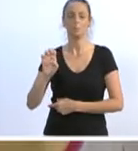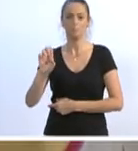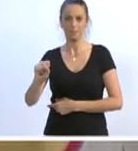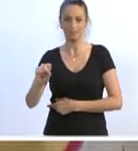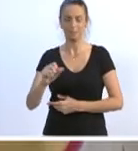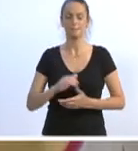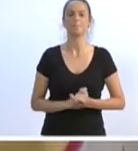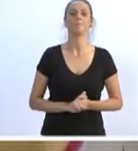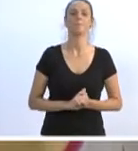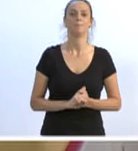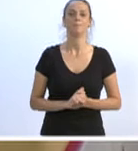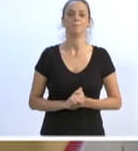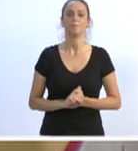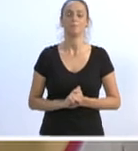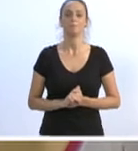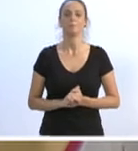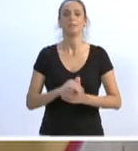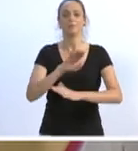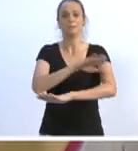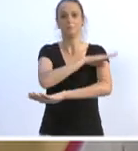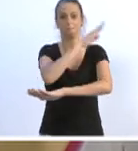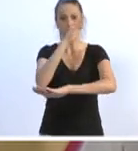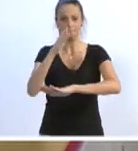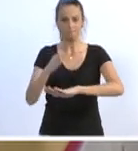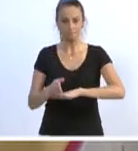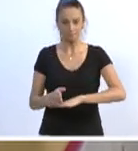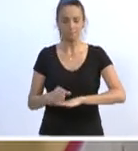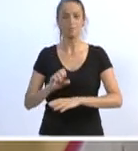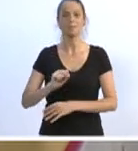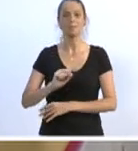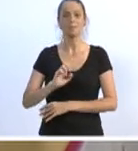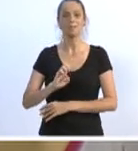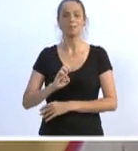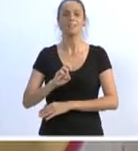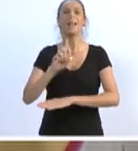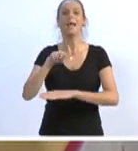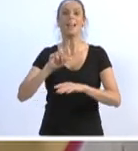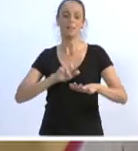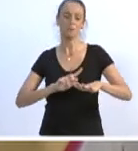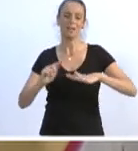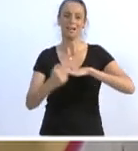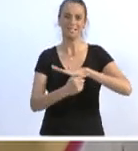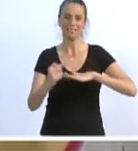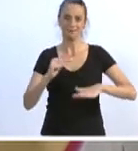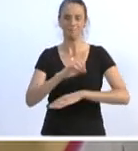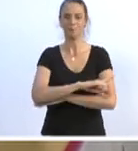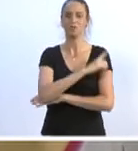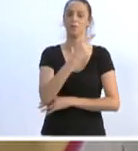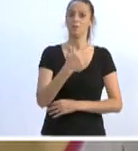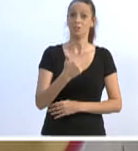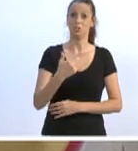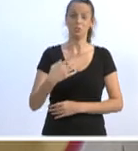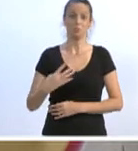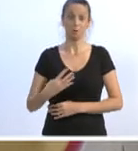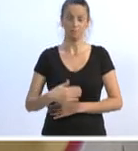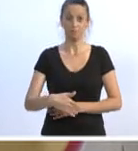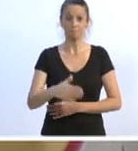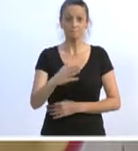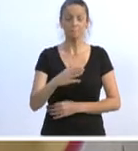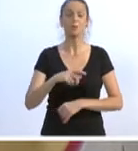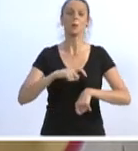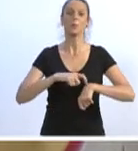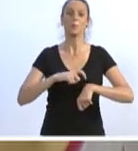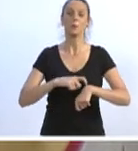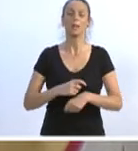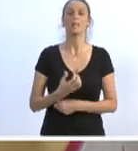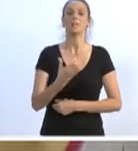acontecer aqui no nosso o ginásio sebastião cruz nosso querido galegão dia 24/2 sábado às 19 e 30